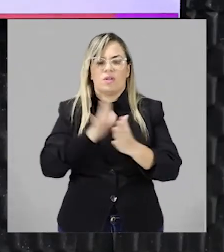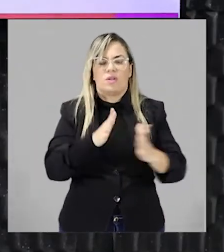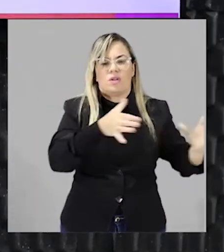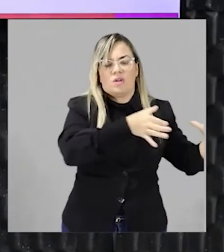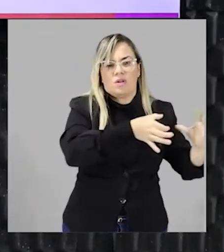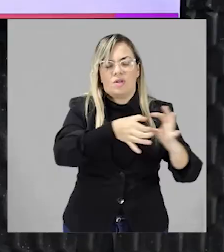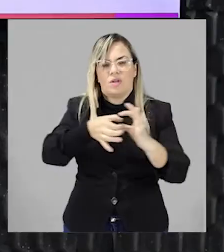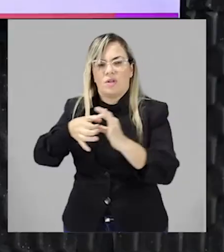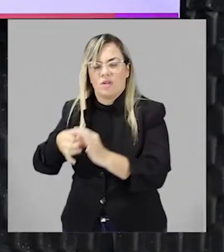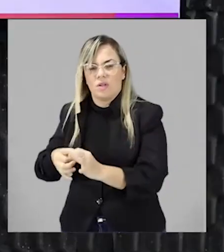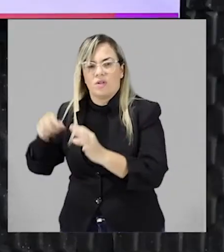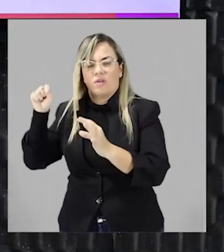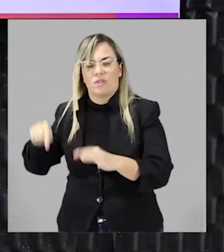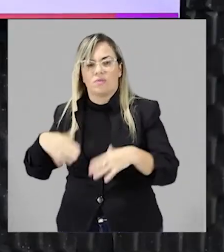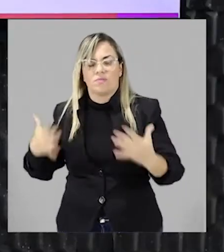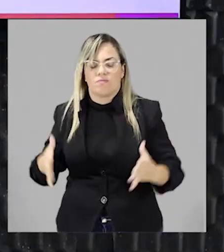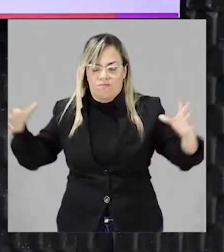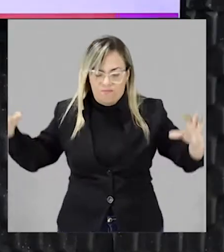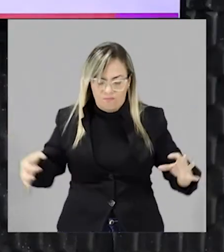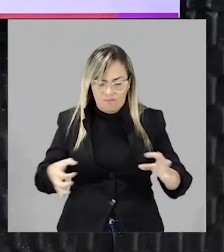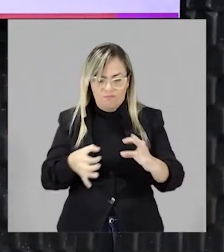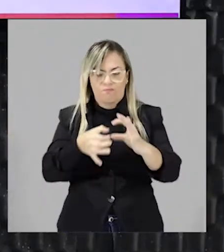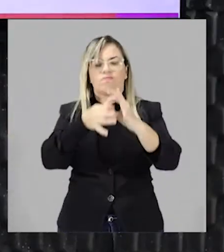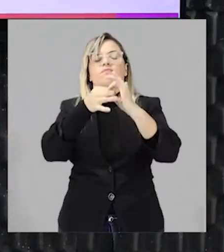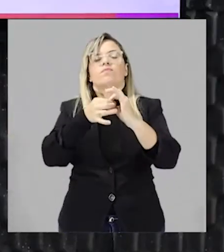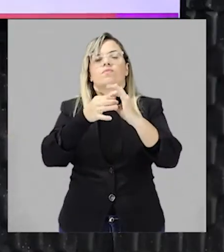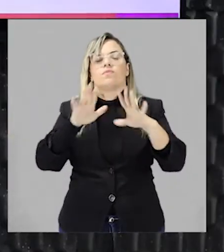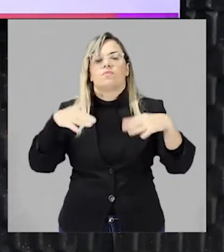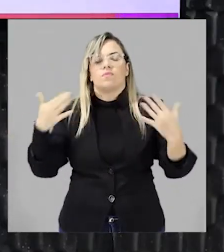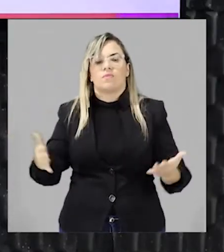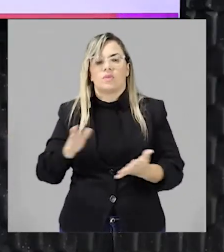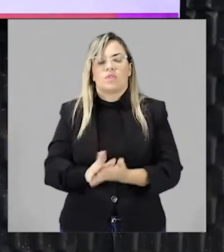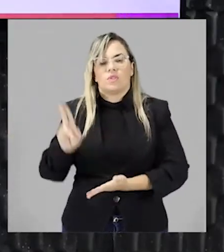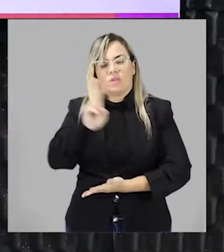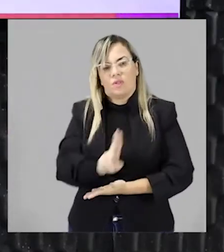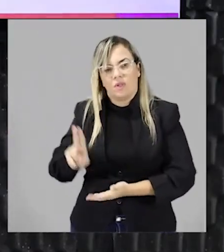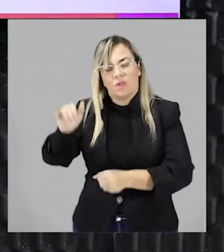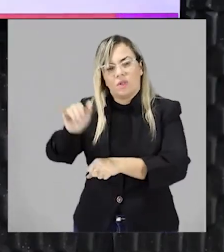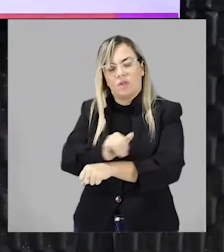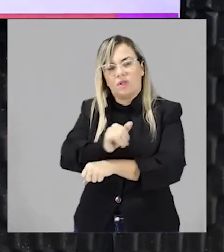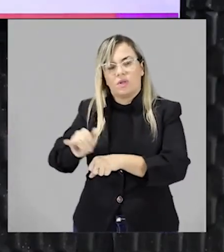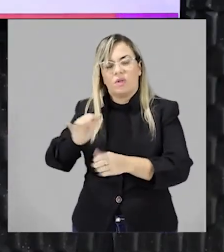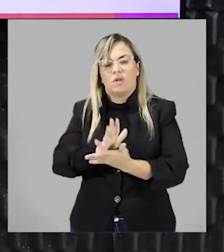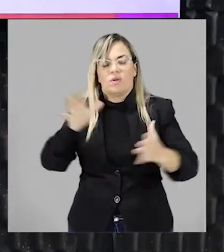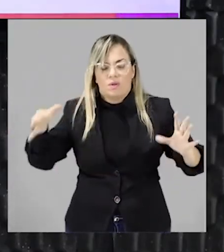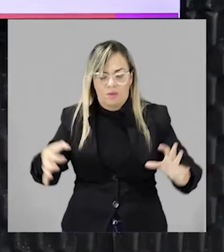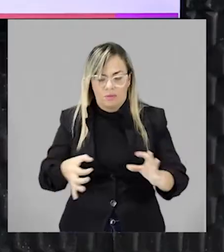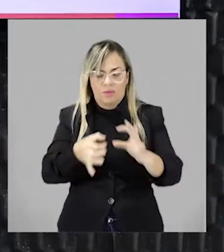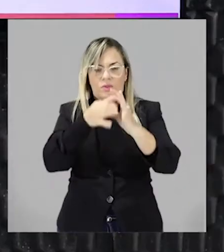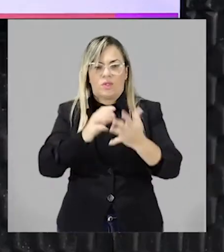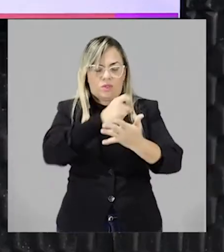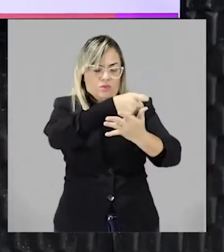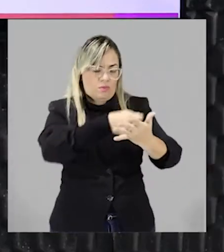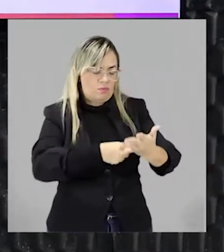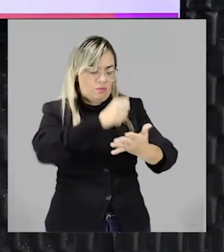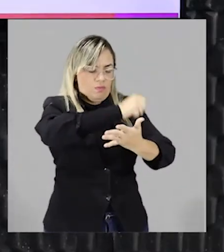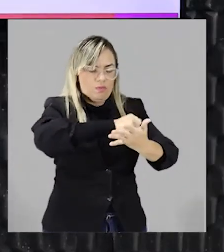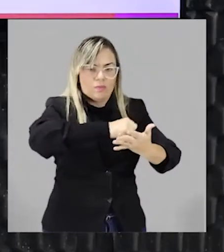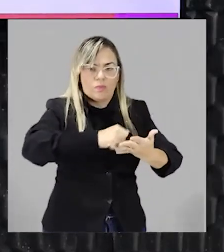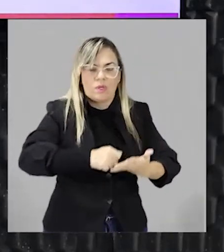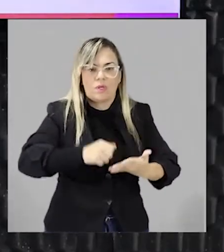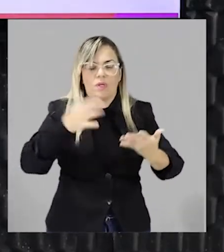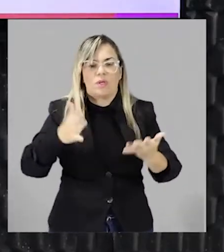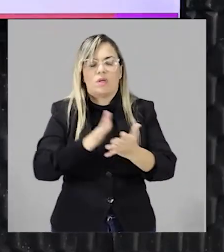em conectivos, estamos falando em elementos que vão fazer a ligação desse texto, a ligação